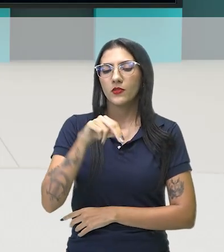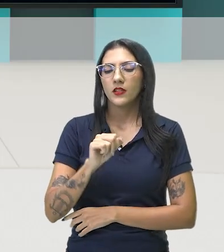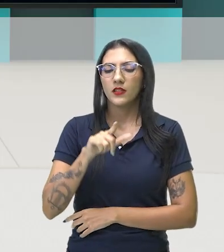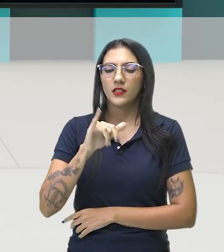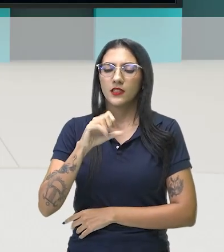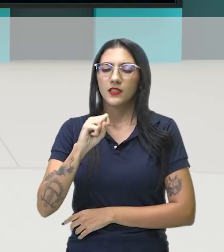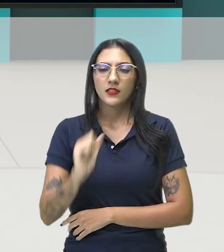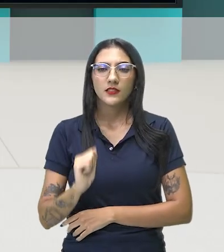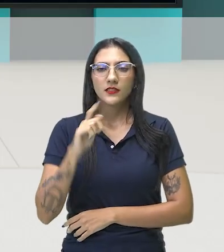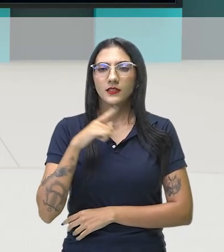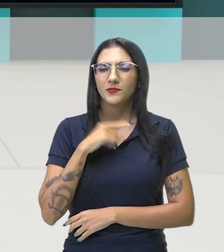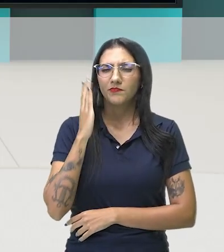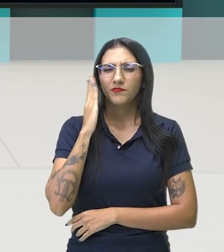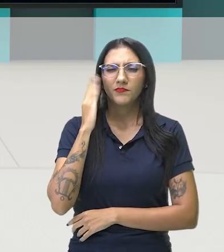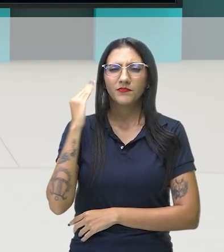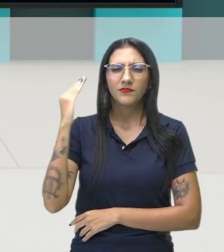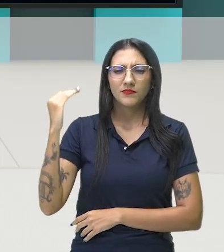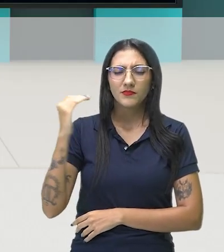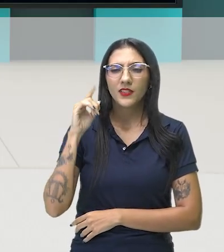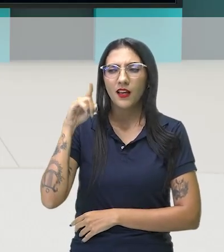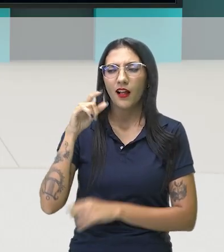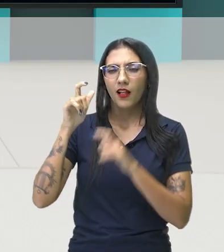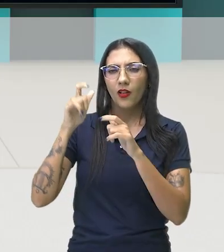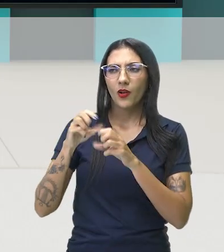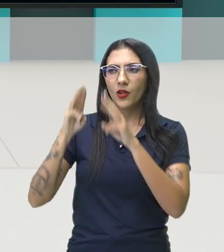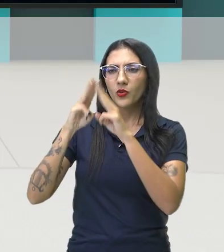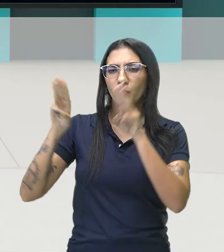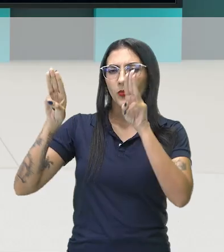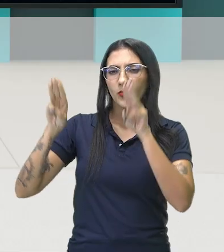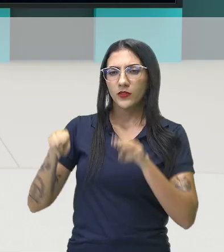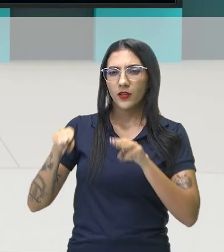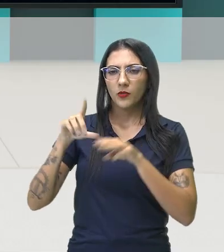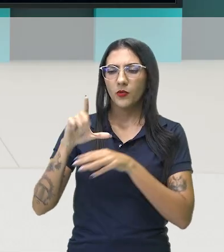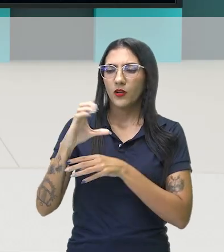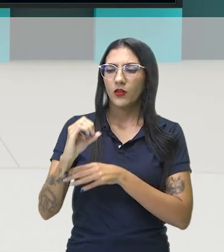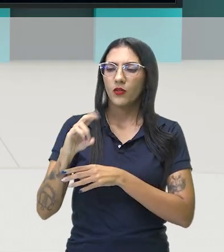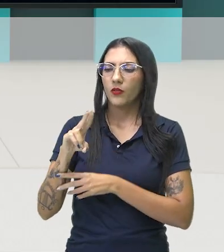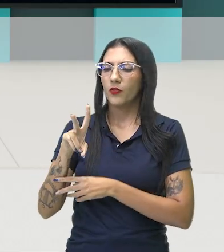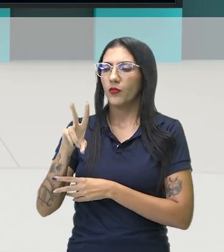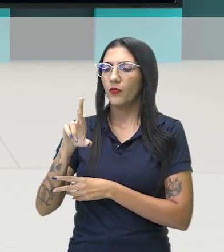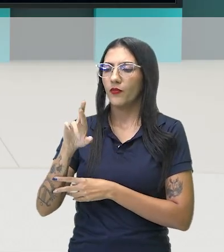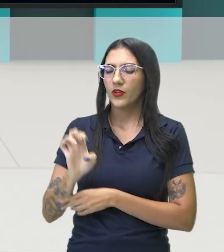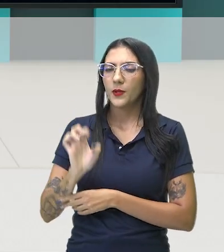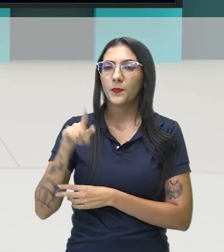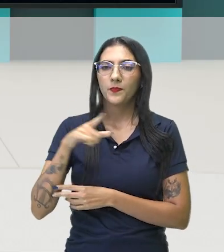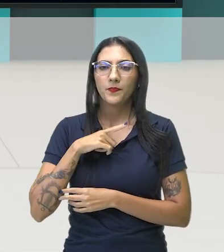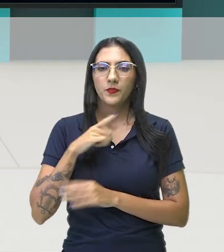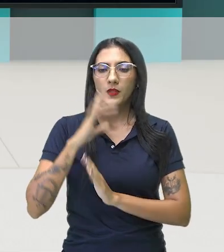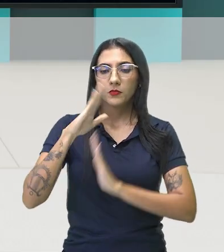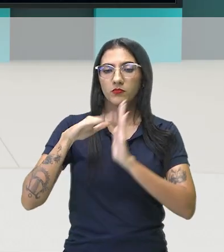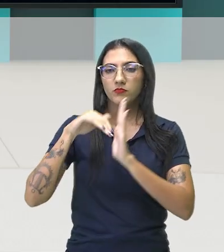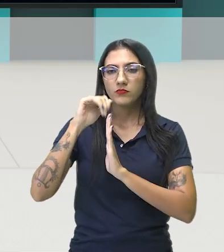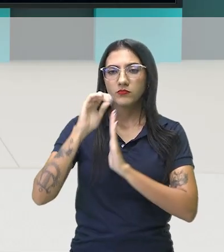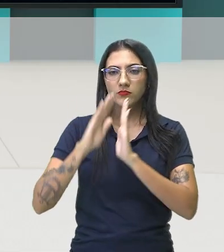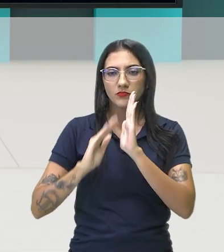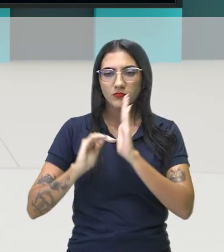conhecida no mundo inteiro, que ela está localizada lá no Museu do Louvre. Então, é uma obra pintada pelo